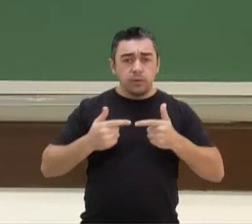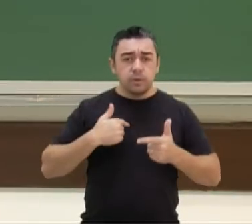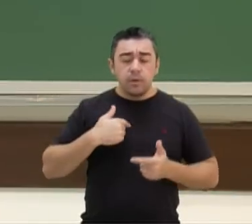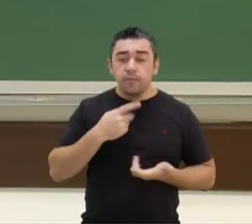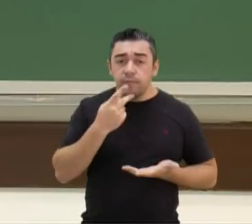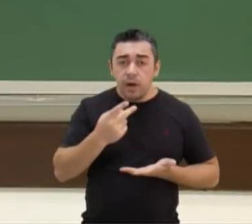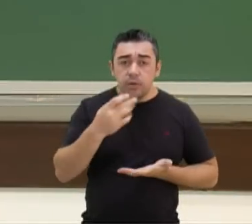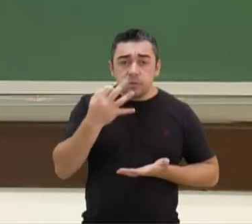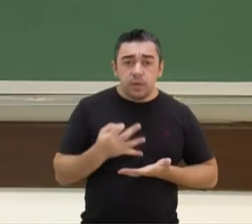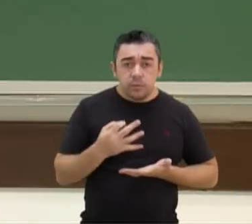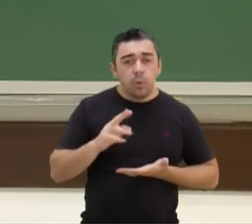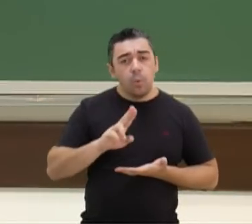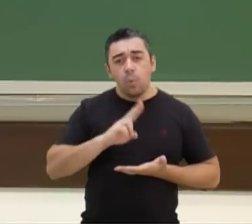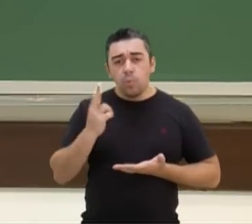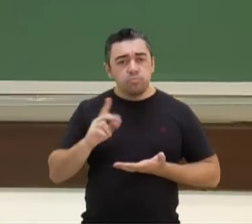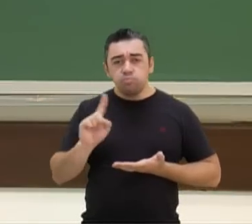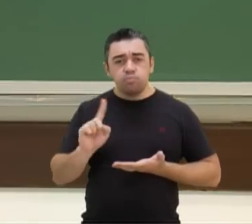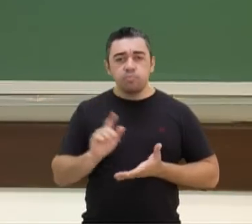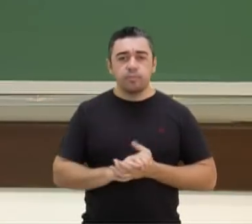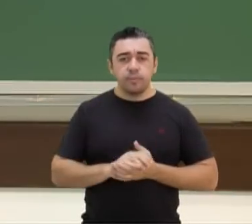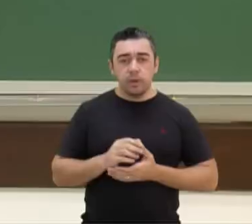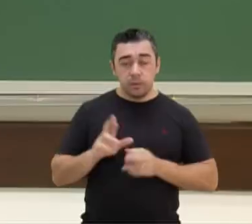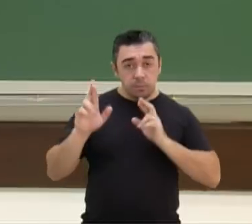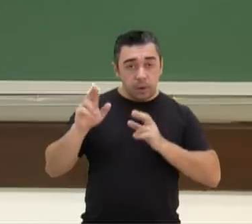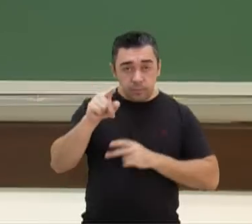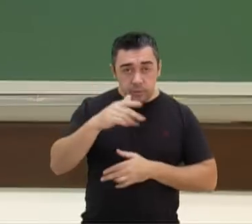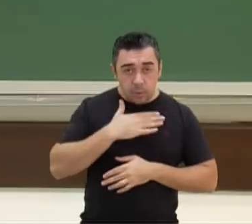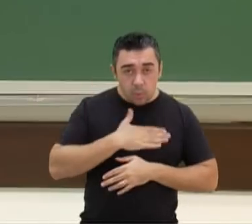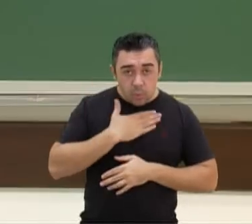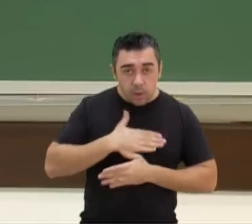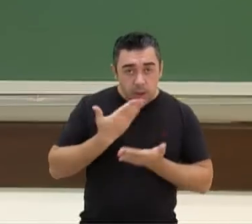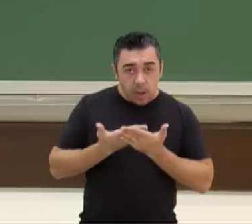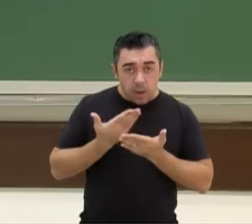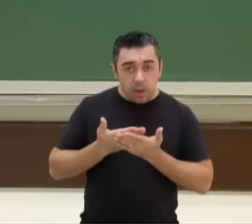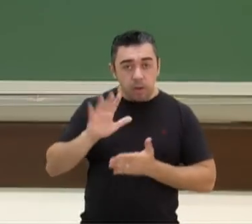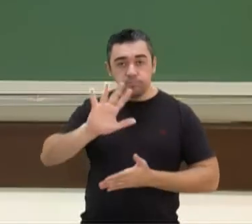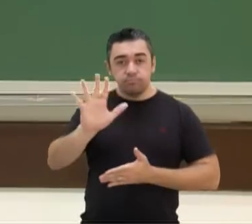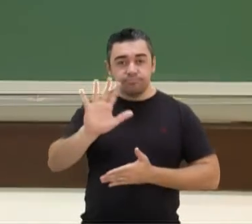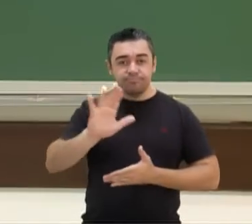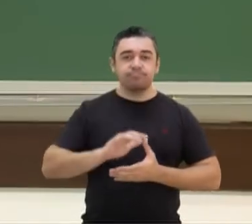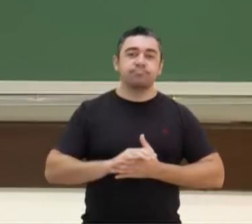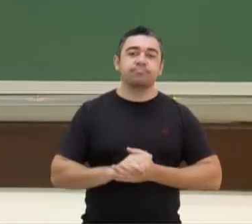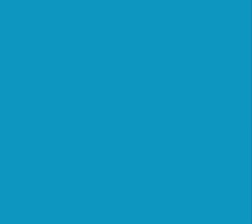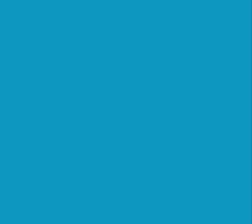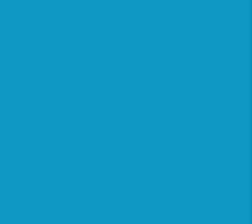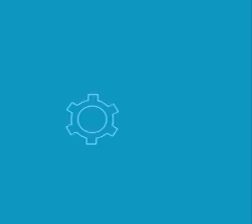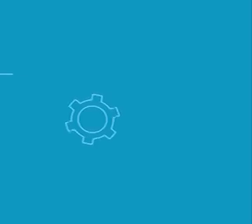ela é correta ou não. Eu espero que vocês tenham gostado desta aula e até a próxima.